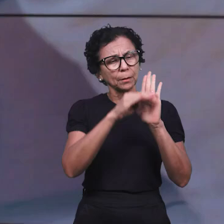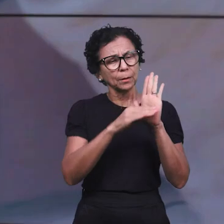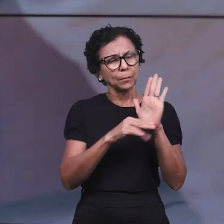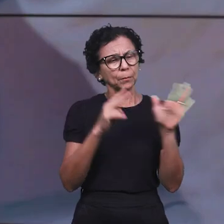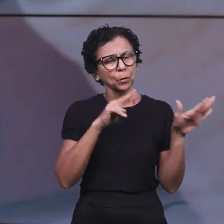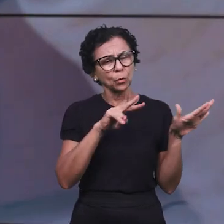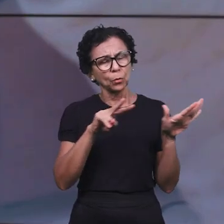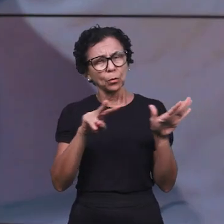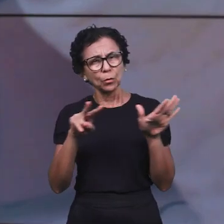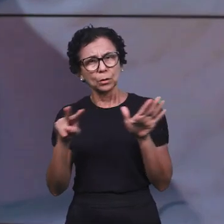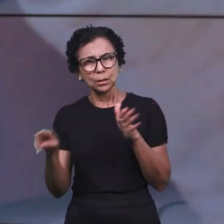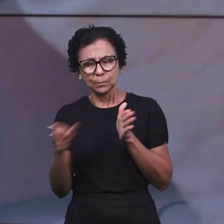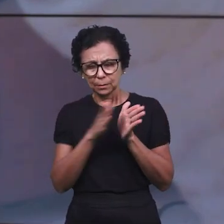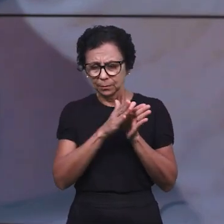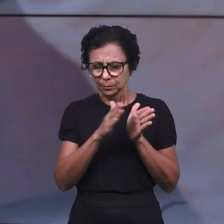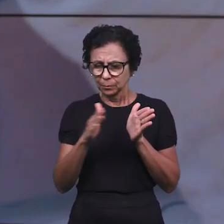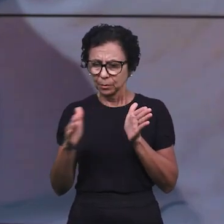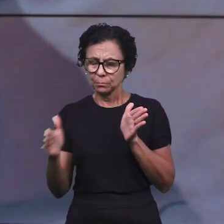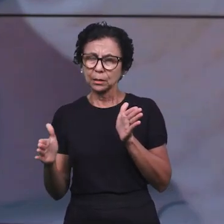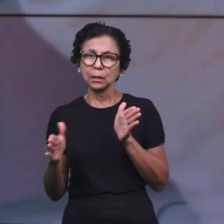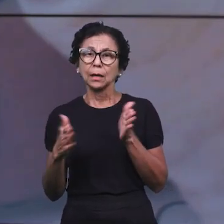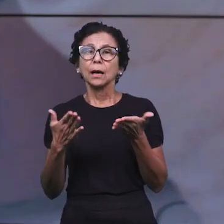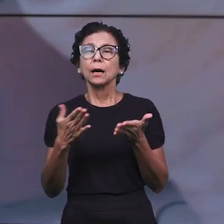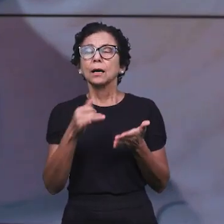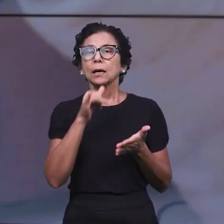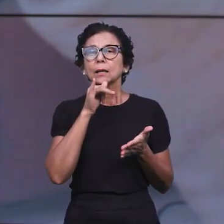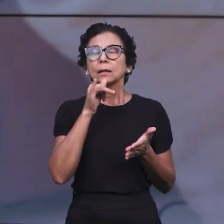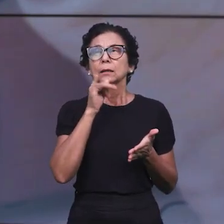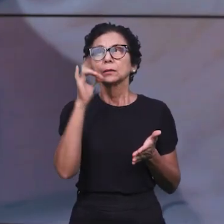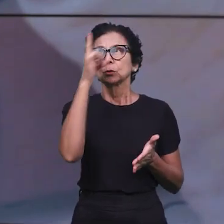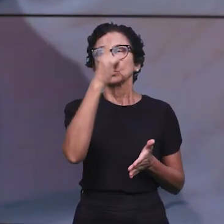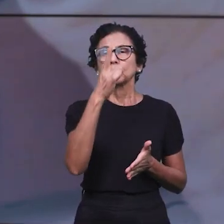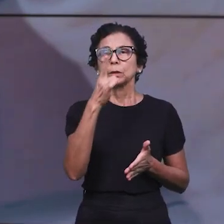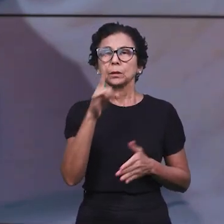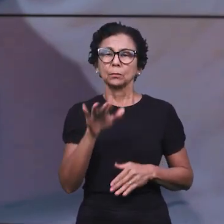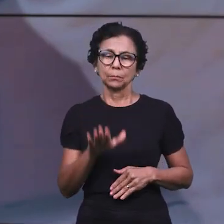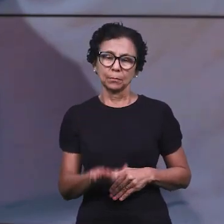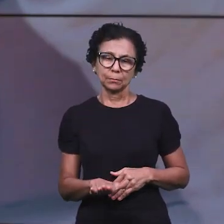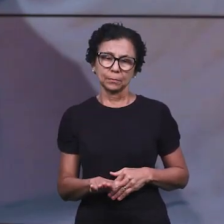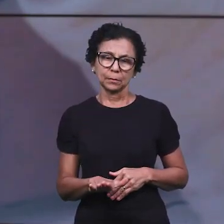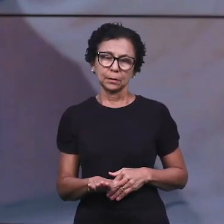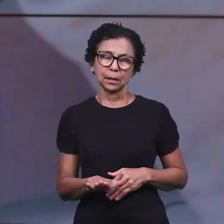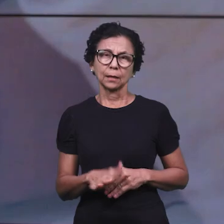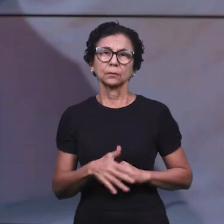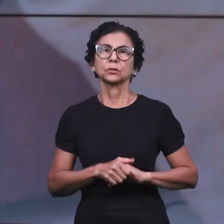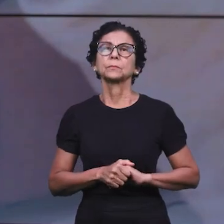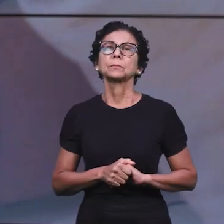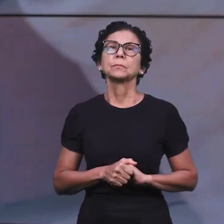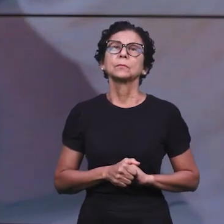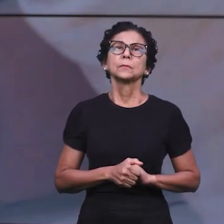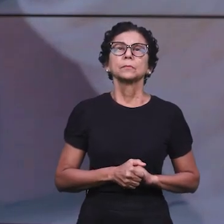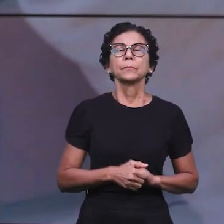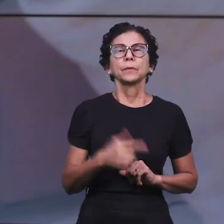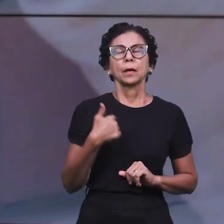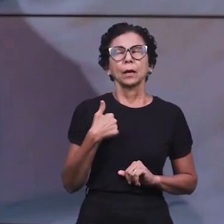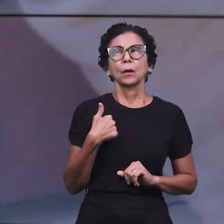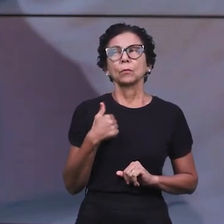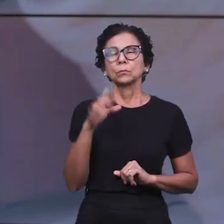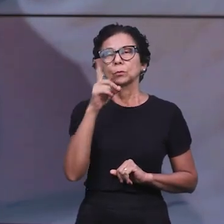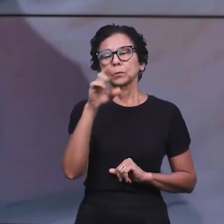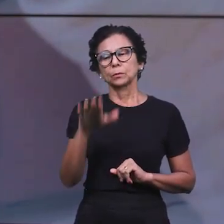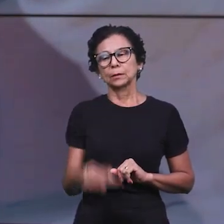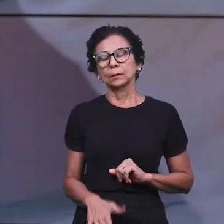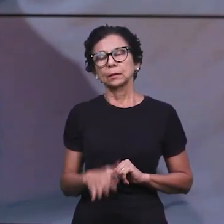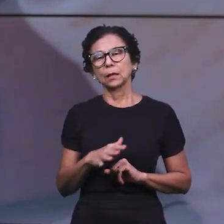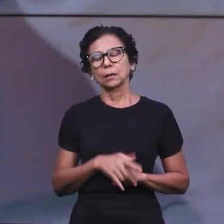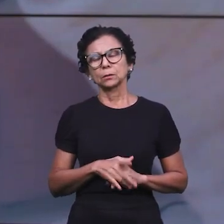tá? Separa ali, eu fazia isso muito aos domingos, especialmente na parte da tarde. Pegava o domingo à tarde, estava em casa e